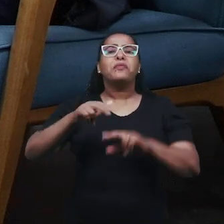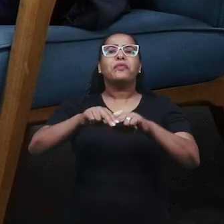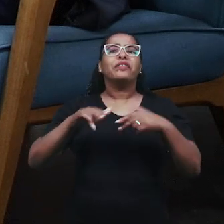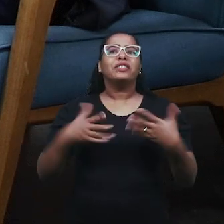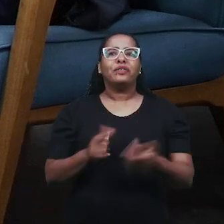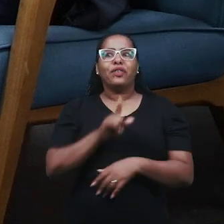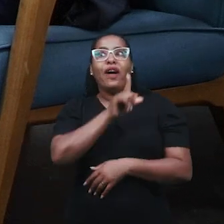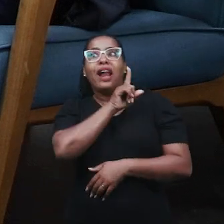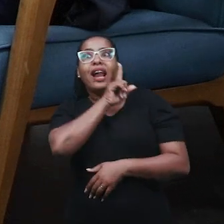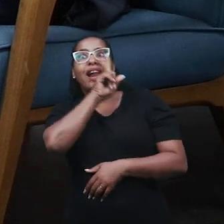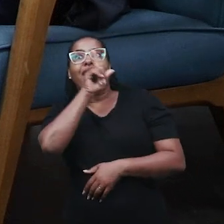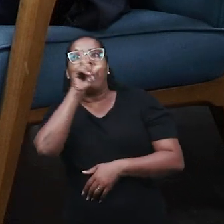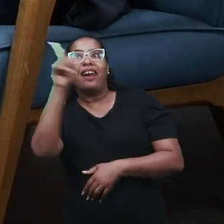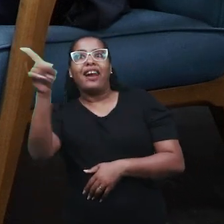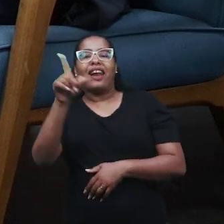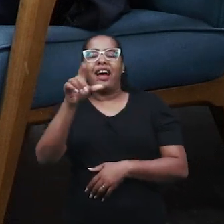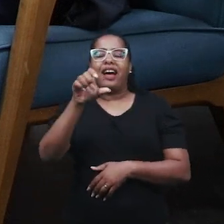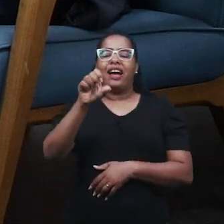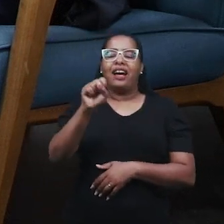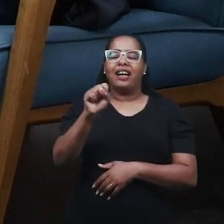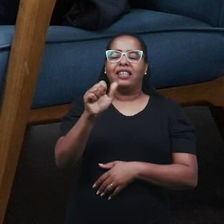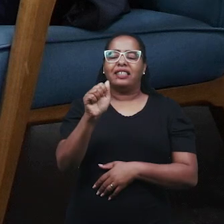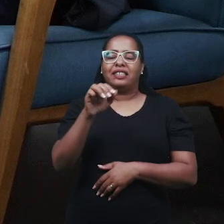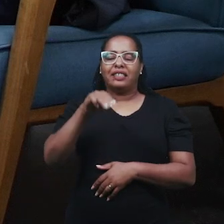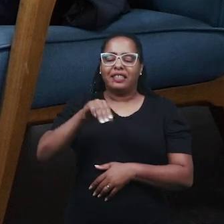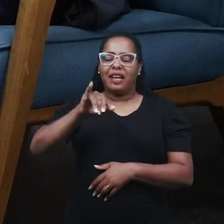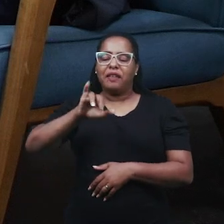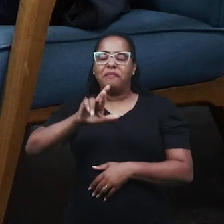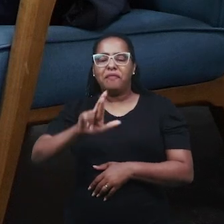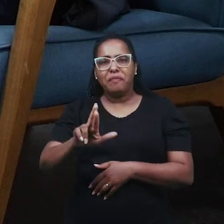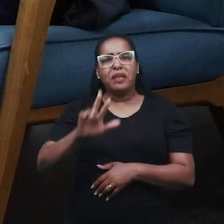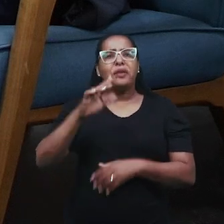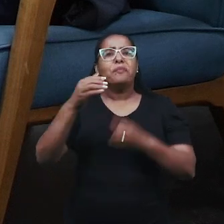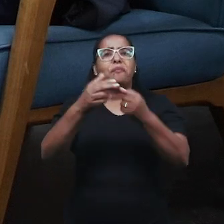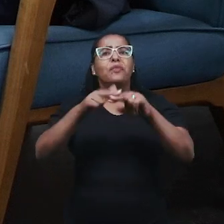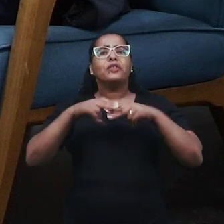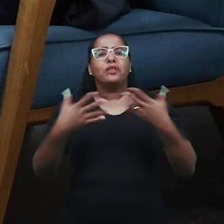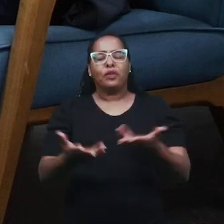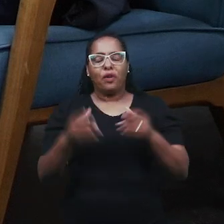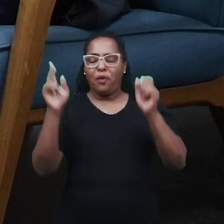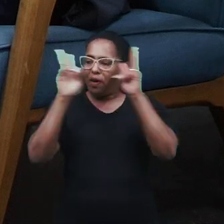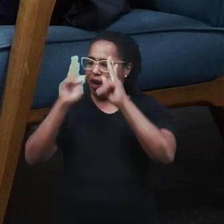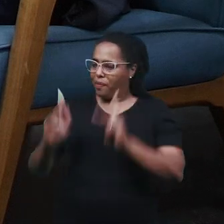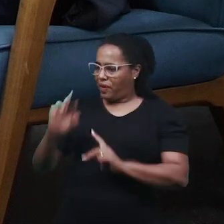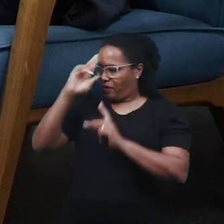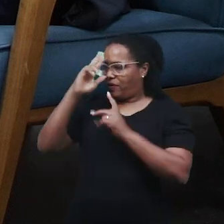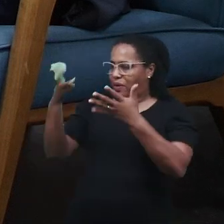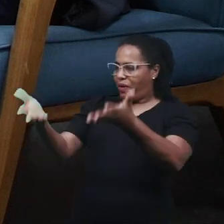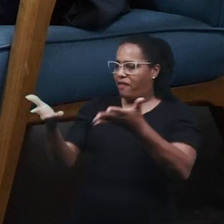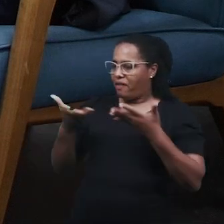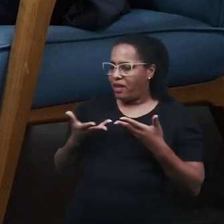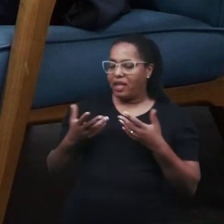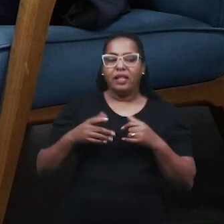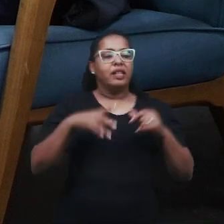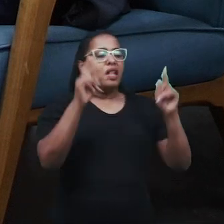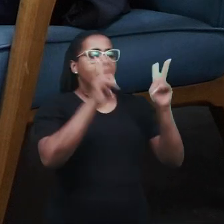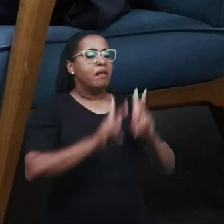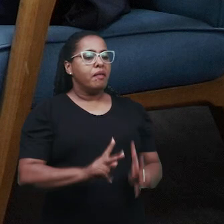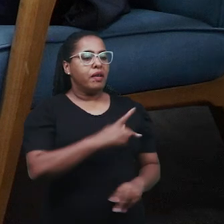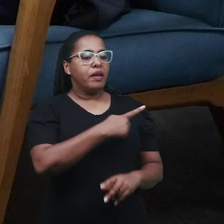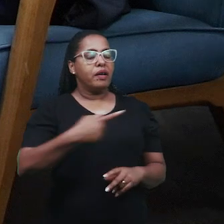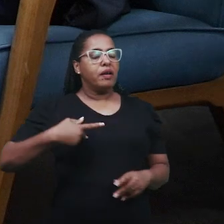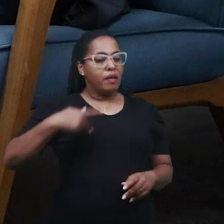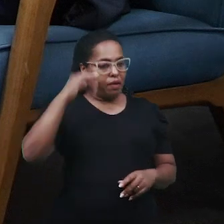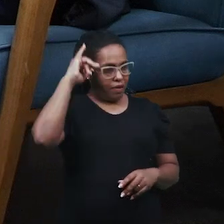que é chamado também de Samir. Daqui a pouquinho ele vai contar isso para você. Samir, a paz do Senhor, seja bem-vindo. A paz do Senhor, pastor Josias,